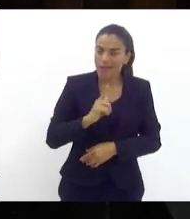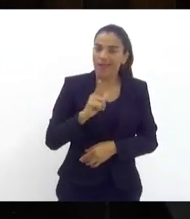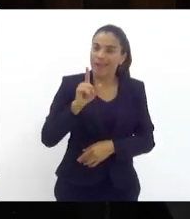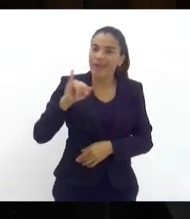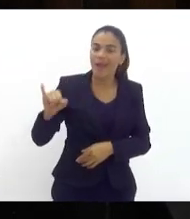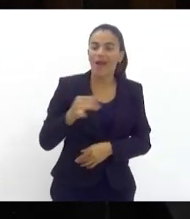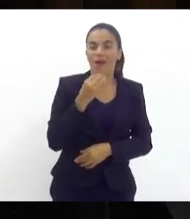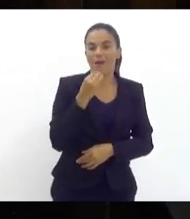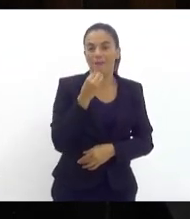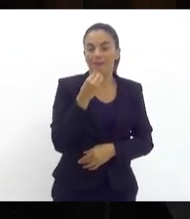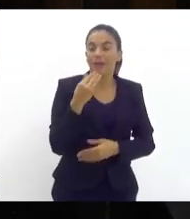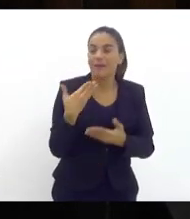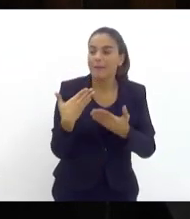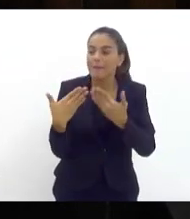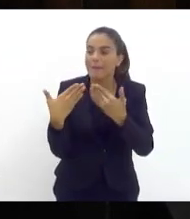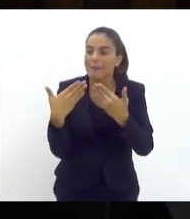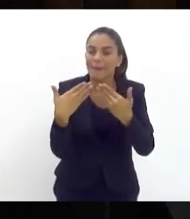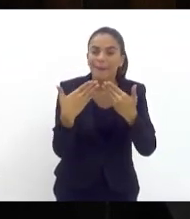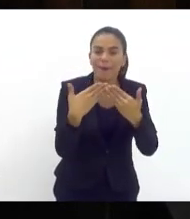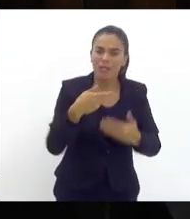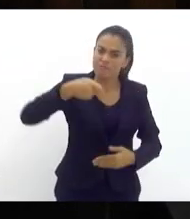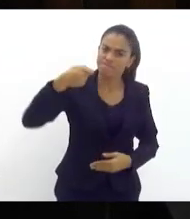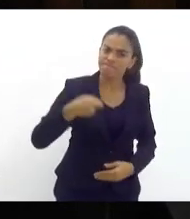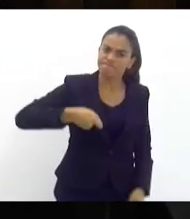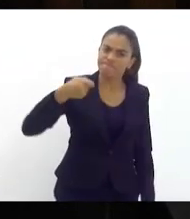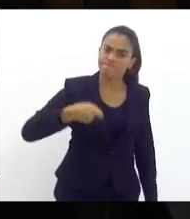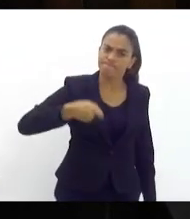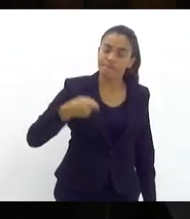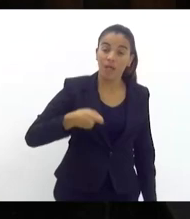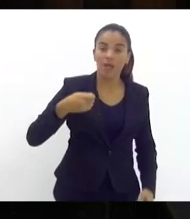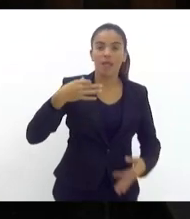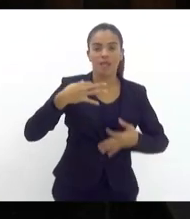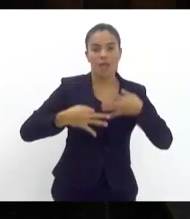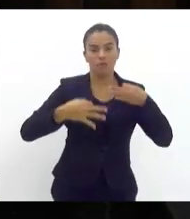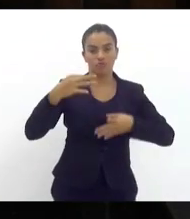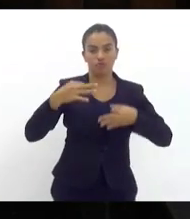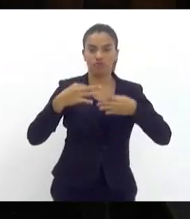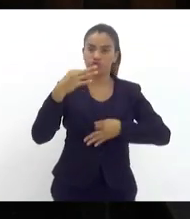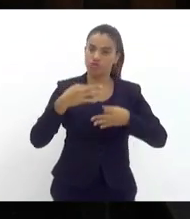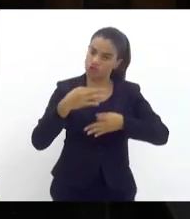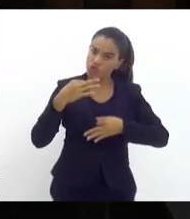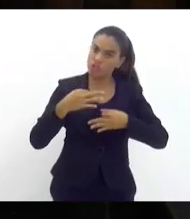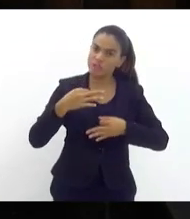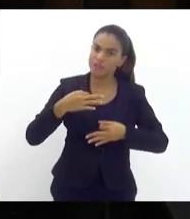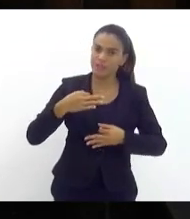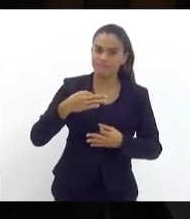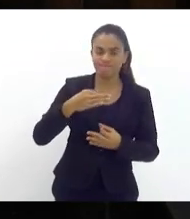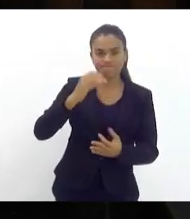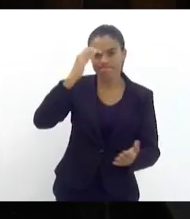de falarmos e exigirmos que a justiça seja Implacável